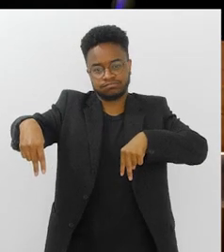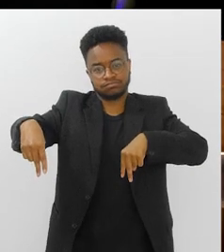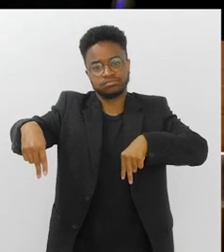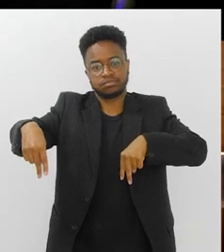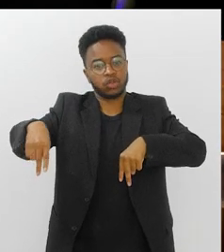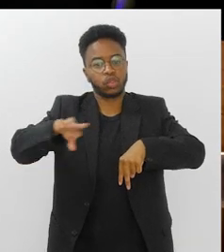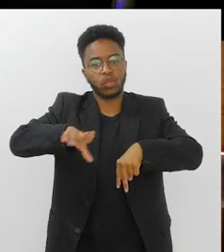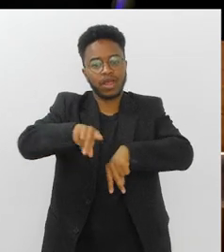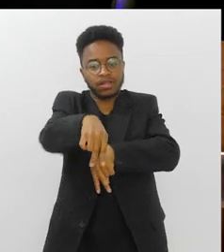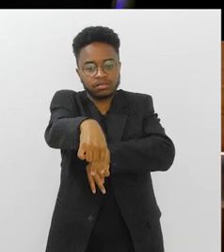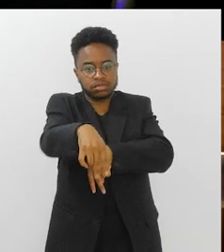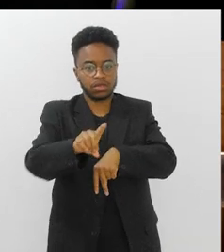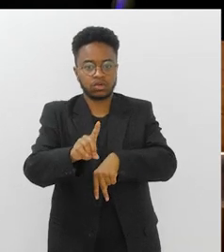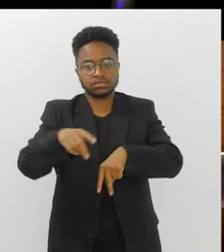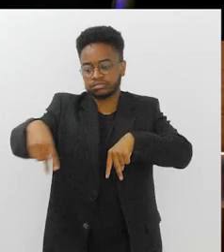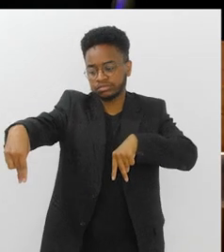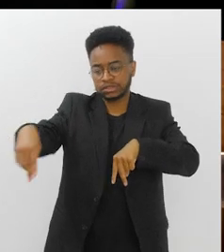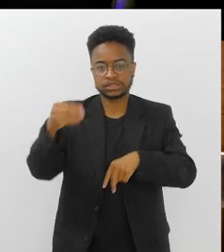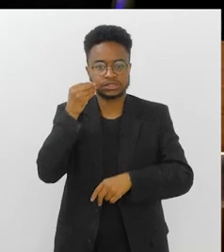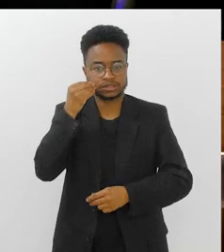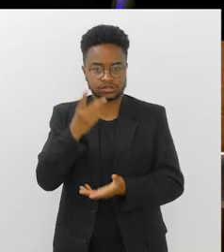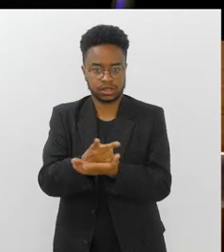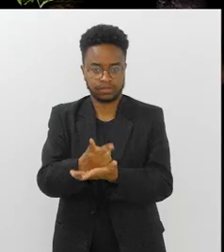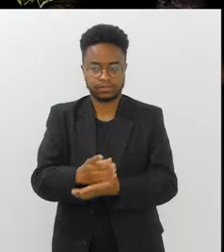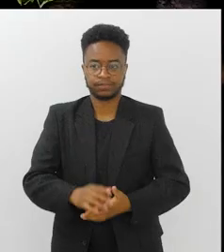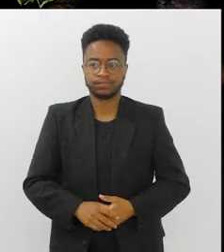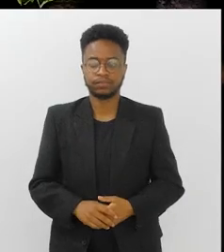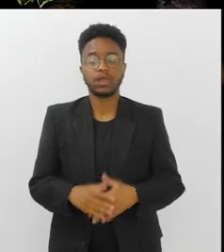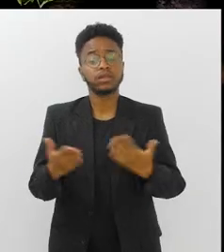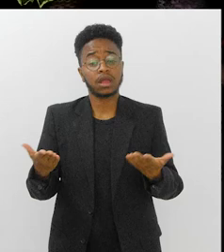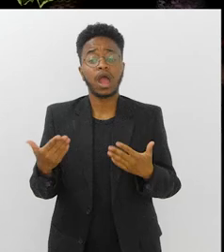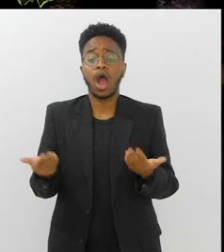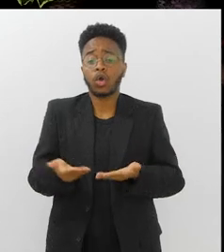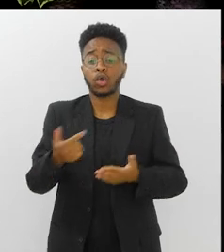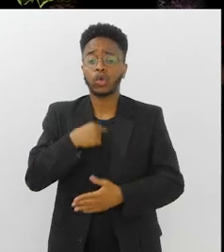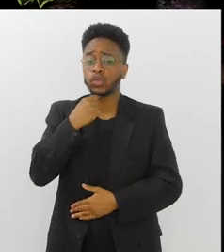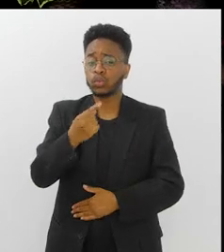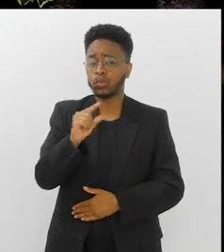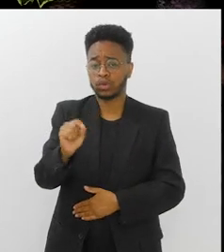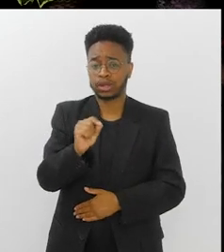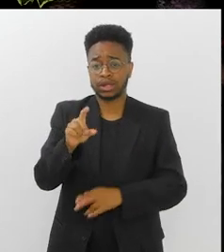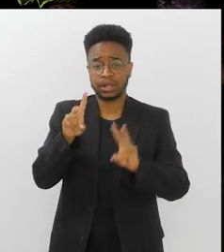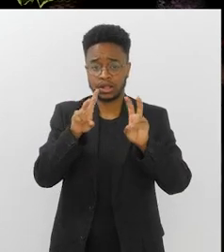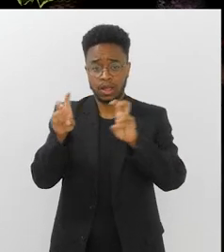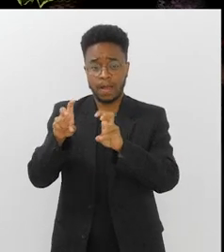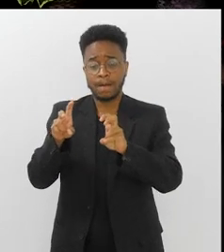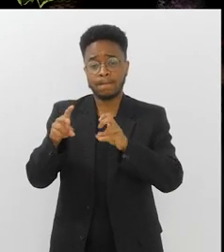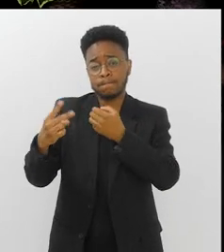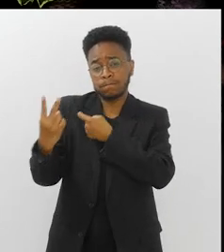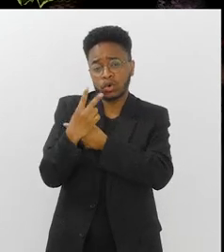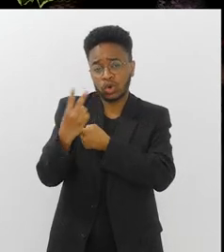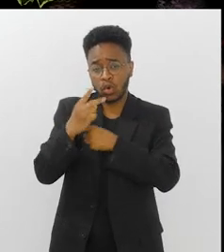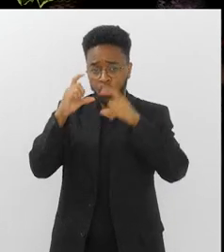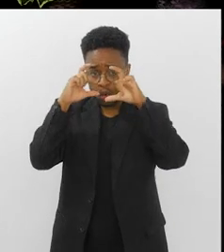cruzada pro chute um pouco mais cruzado né e eu agora eu fiquei com uma dúvida essa proteção nos olhos é